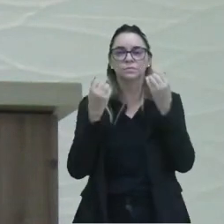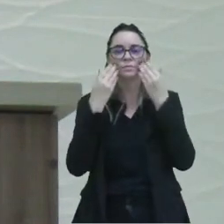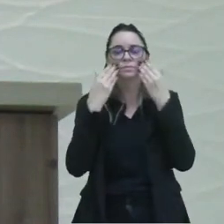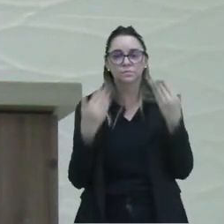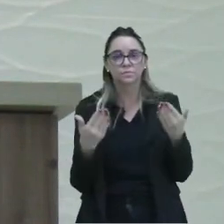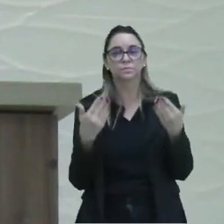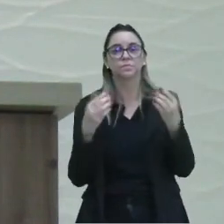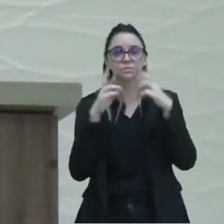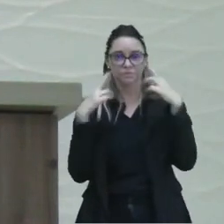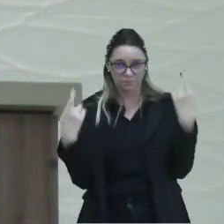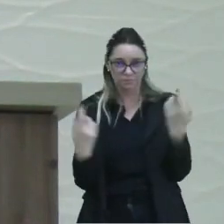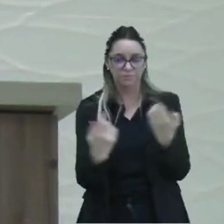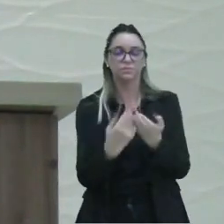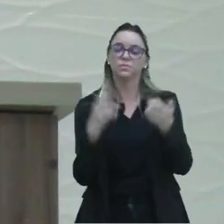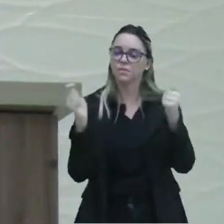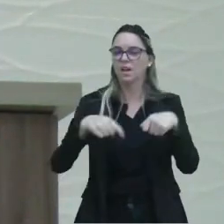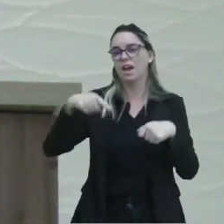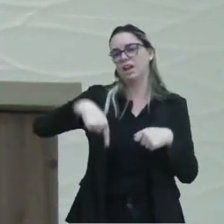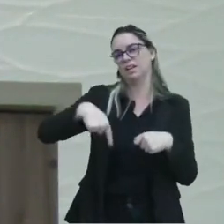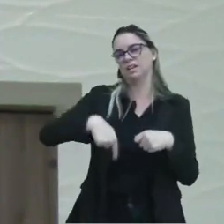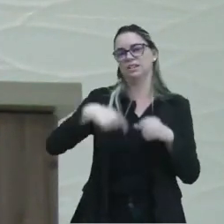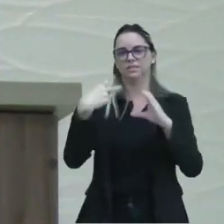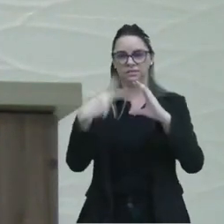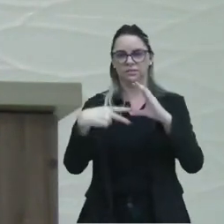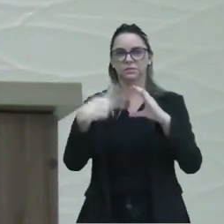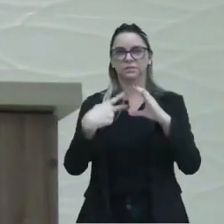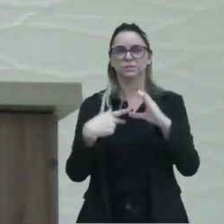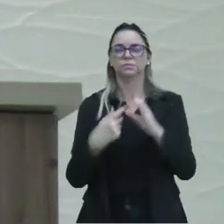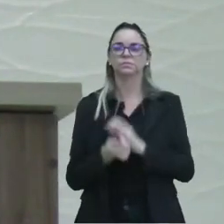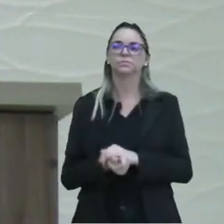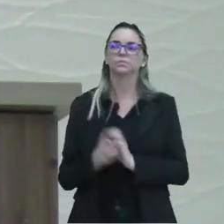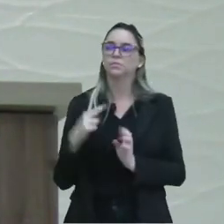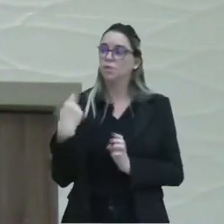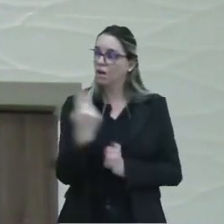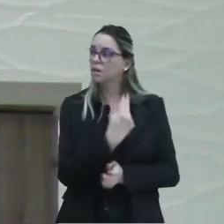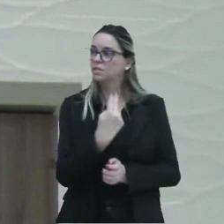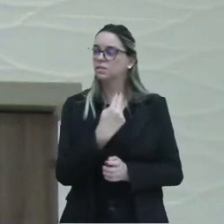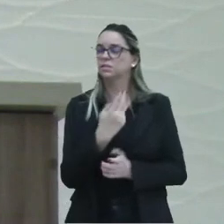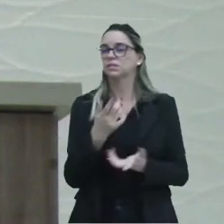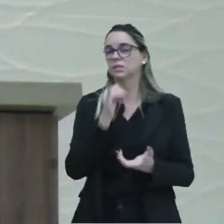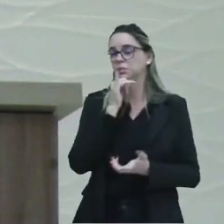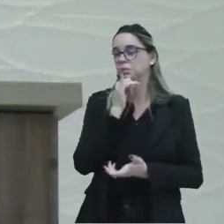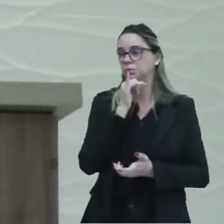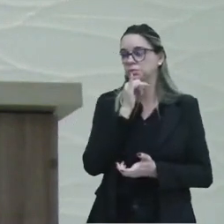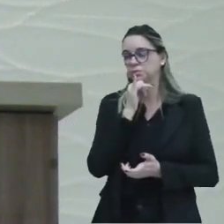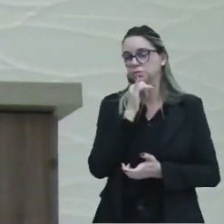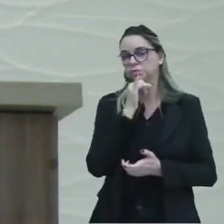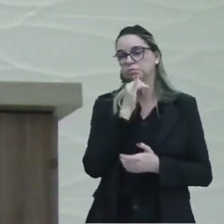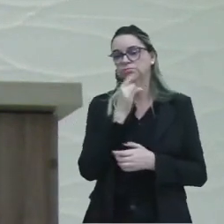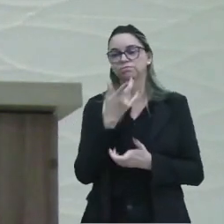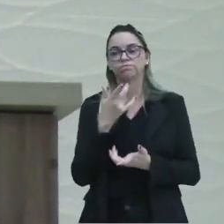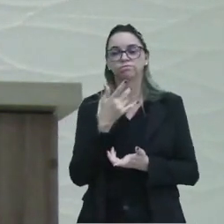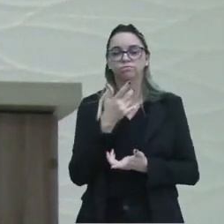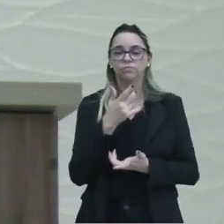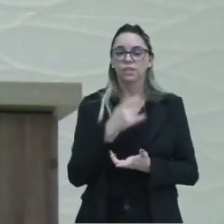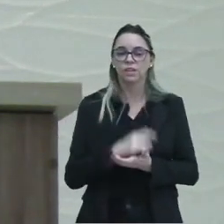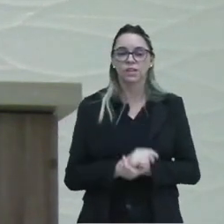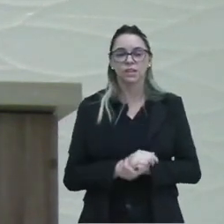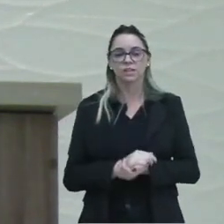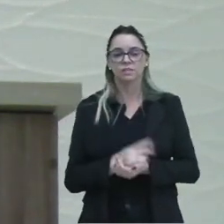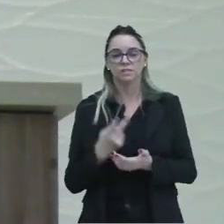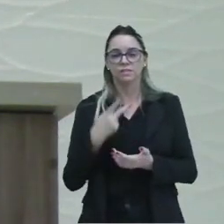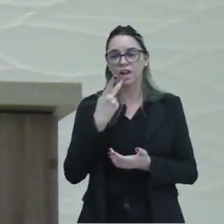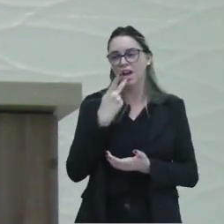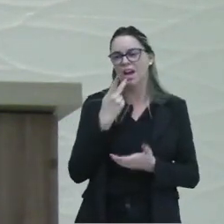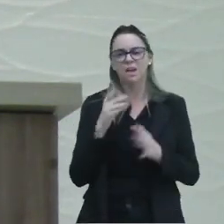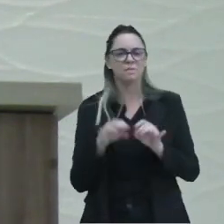público que assim deseje ser feito. Mas não podemos aqui procurar desculpas, as quais citei aqui de alguns que citaram, para